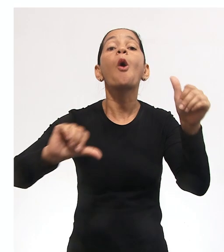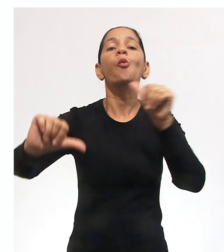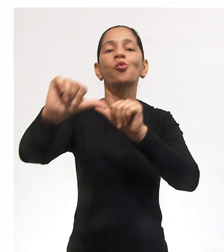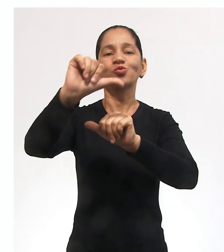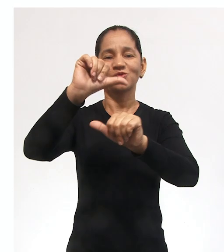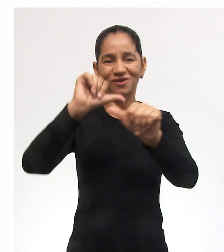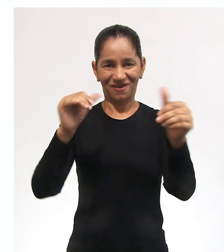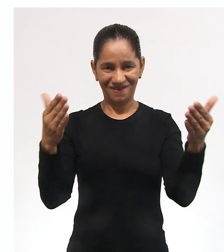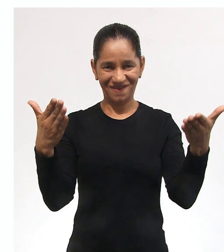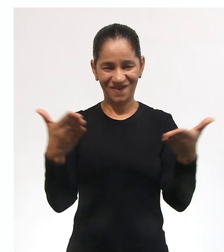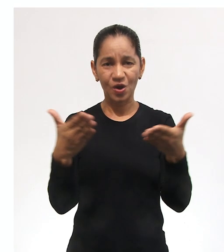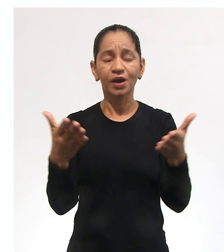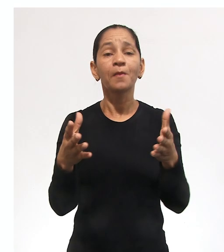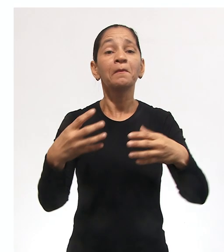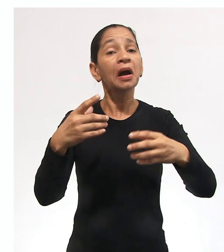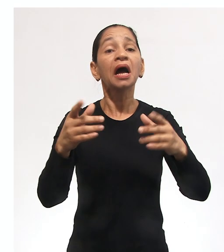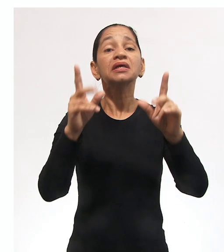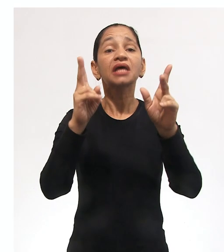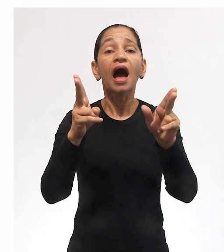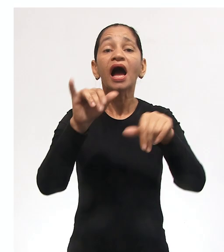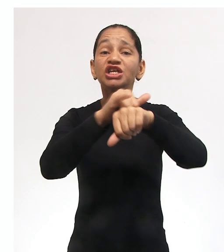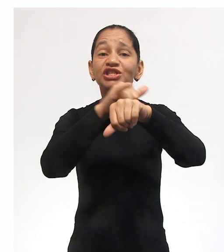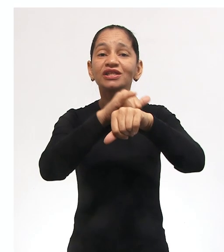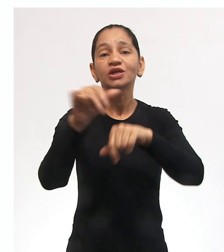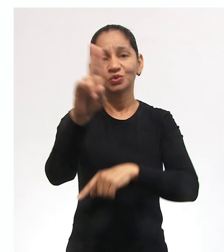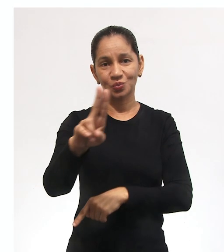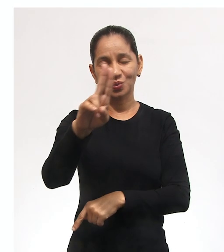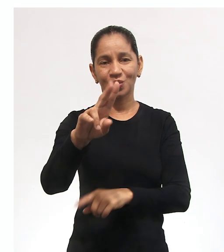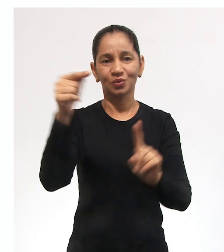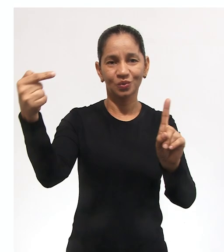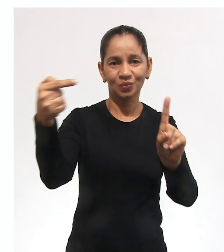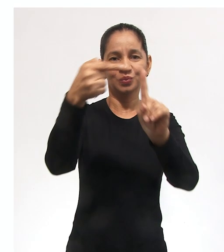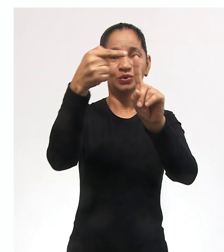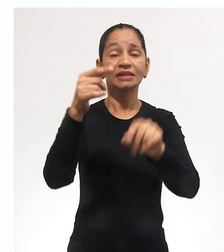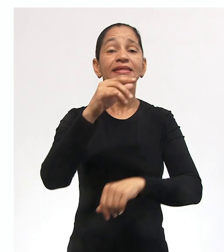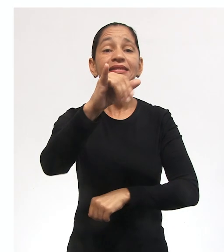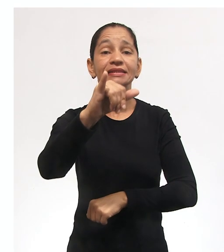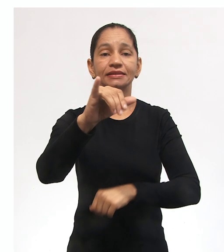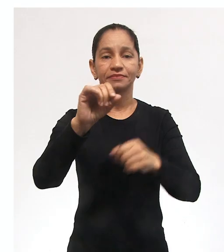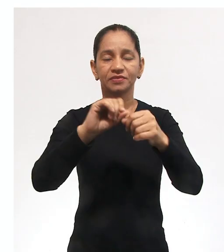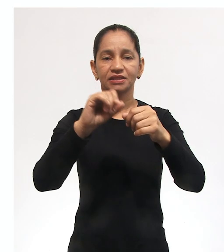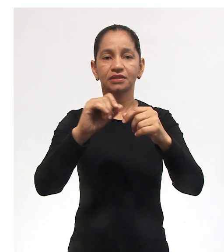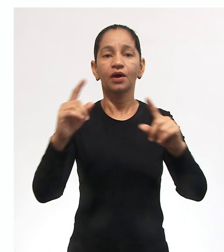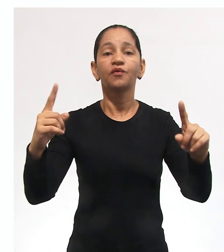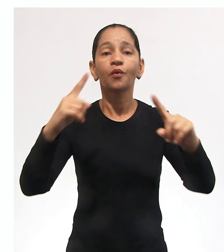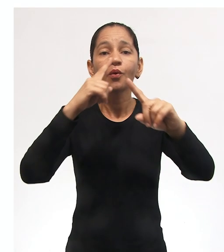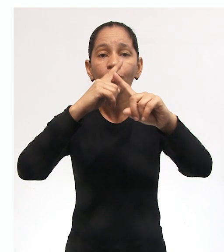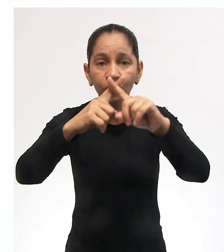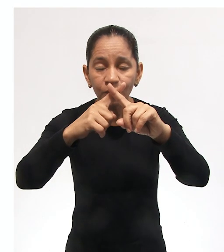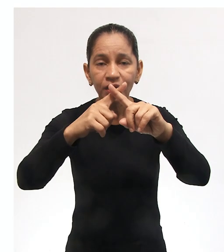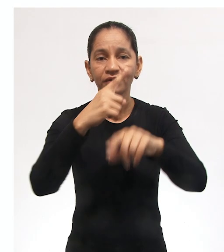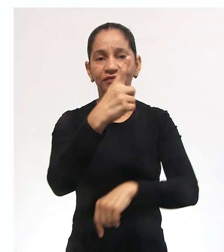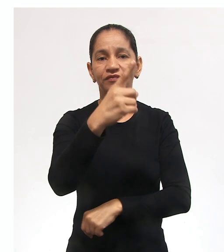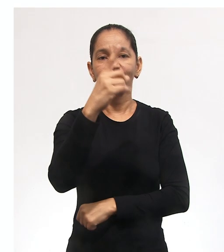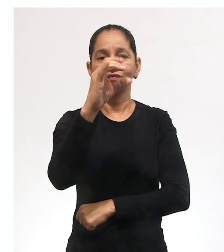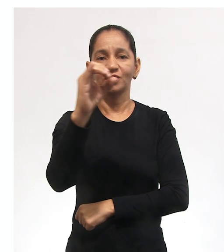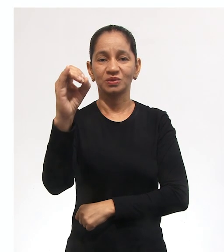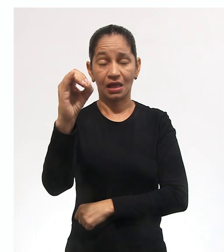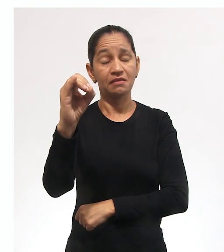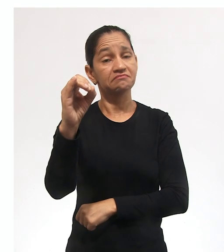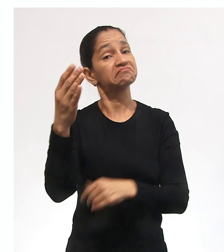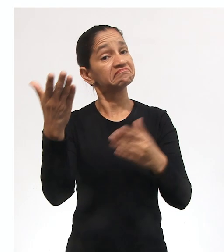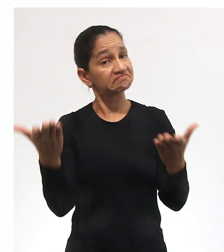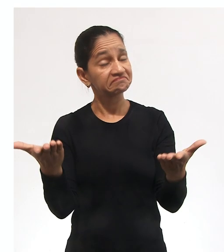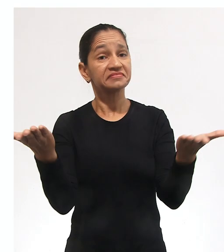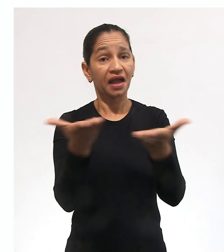porcentagem. Da mesma maneira, a gente vai ter, se para a gente transformar uma porcentagem em número decimal, a gente dividia por